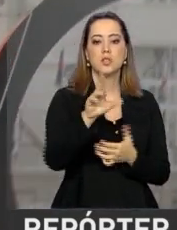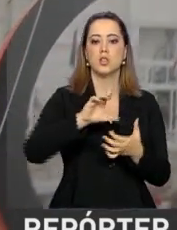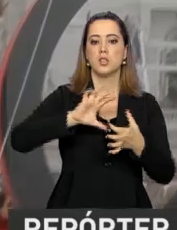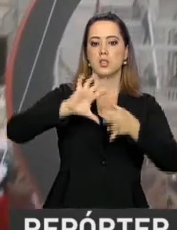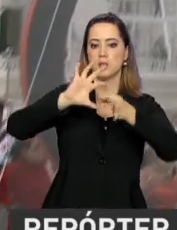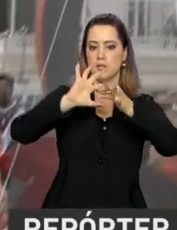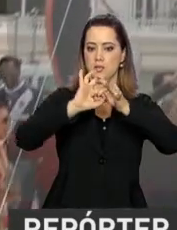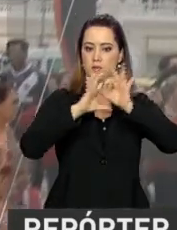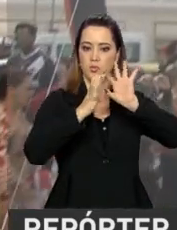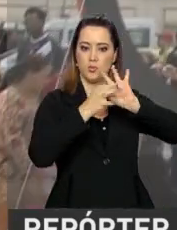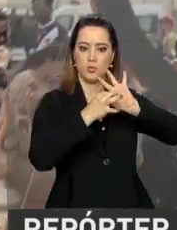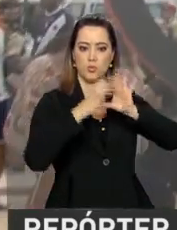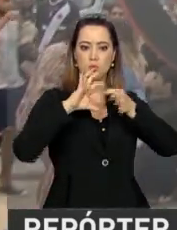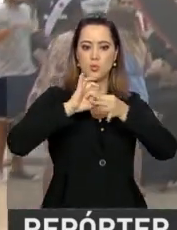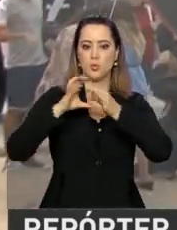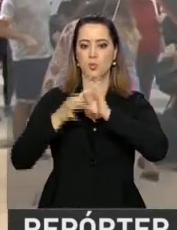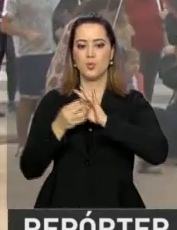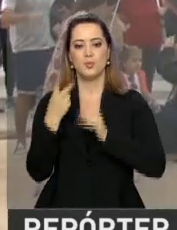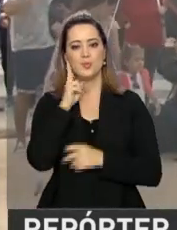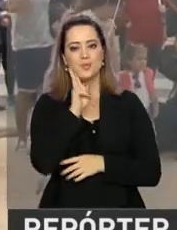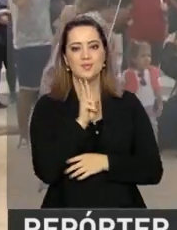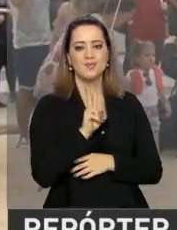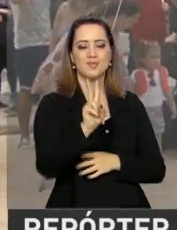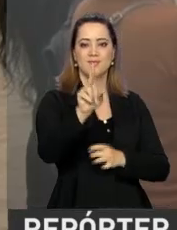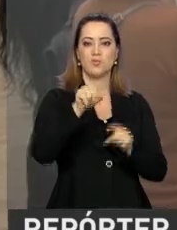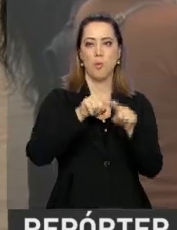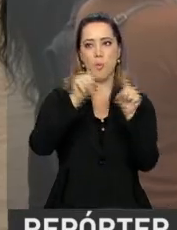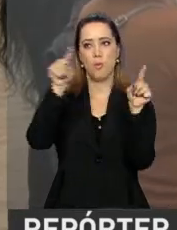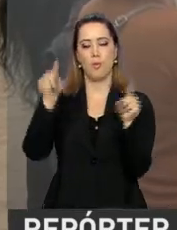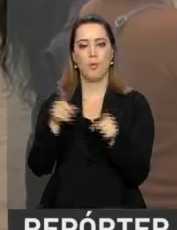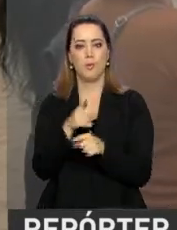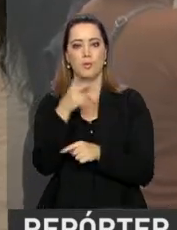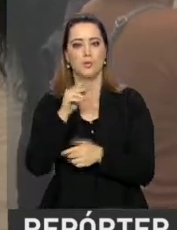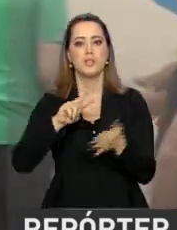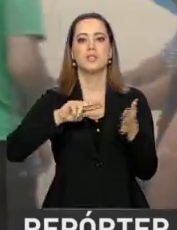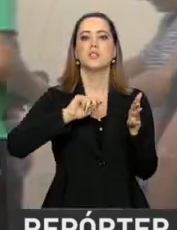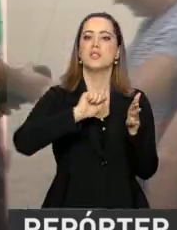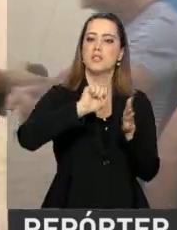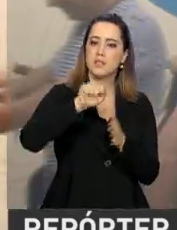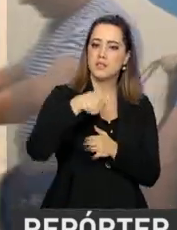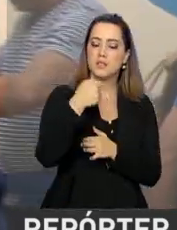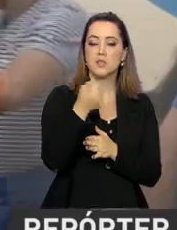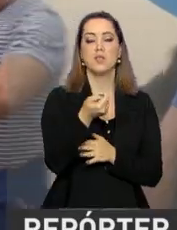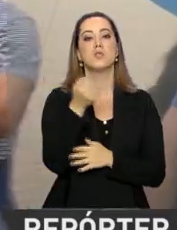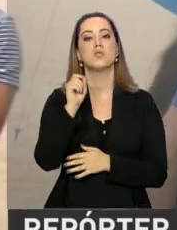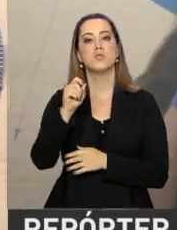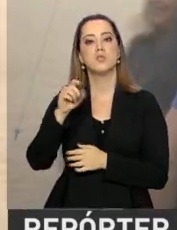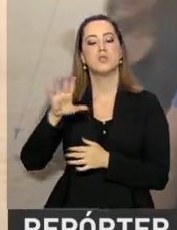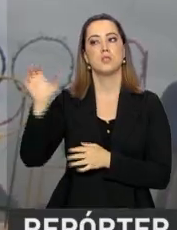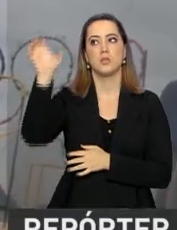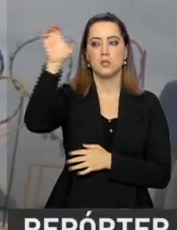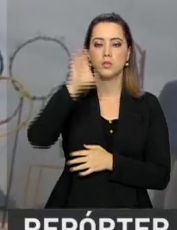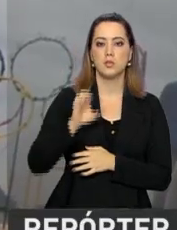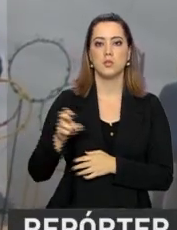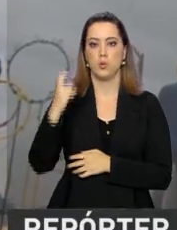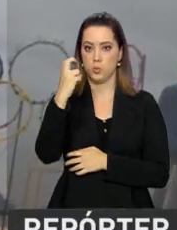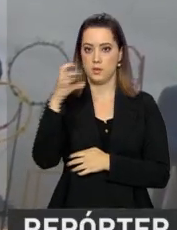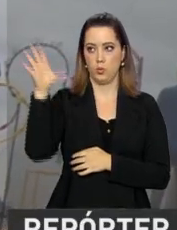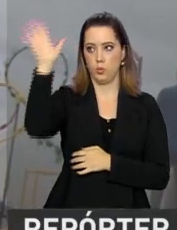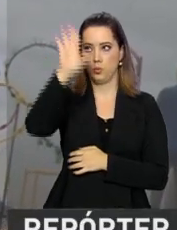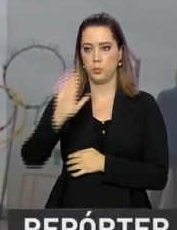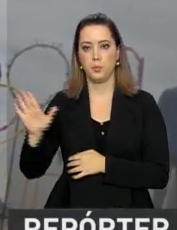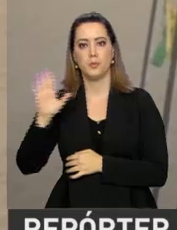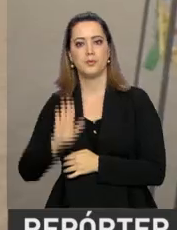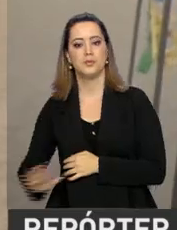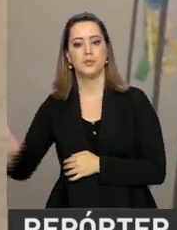Copacabana o símbolo universal dos Jogos. São os aros olímpicos, que representam 5 continentes e aliança entre os povos do planeta. Com 3 metros